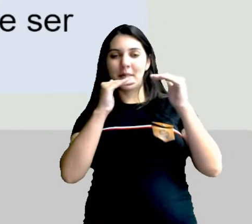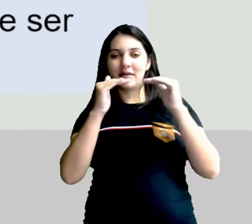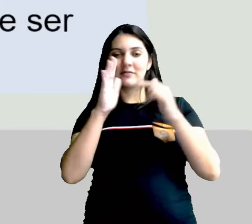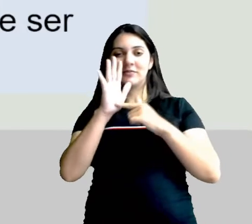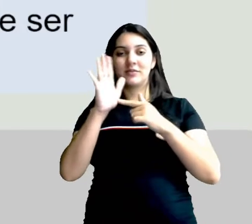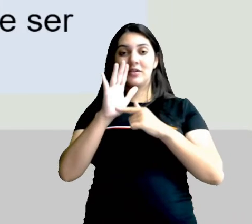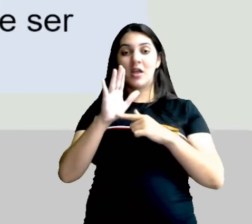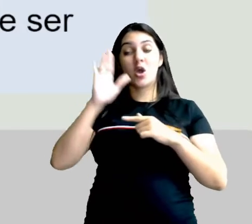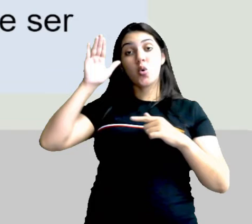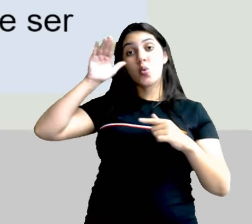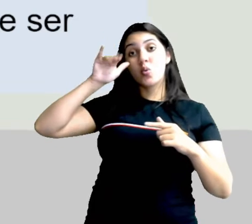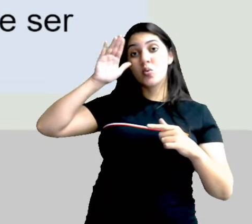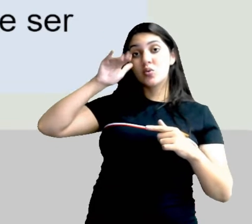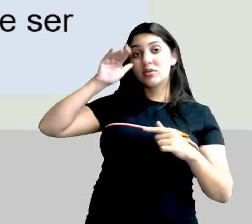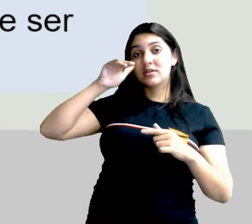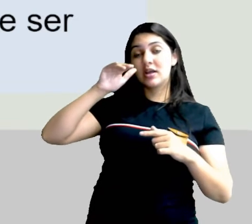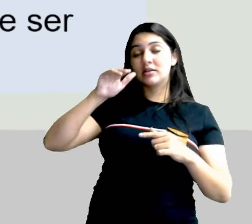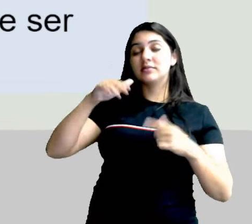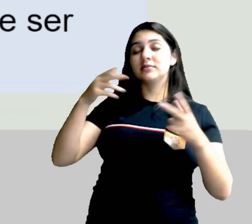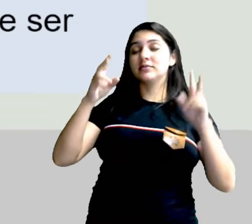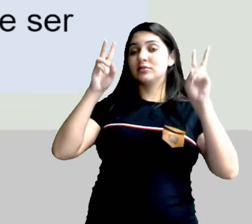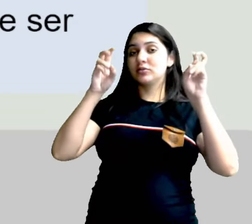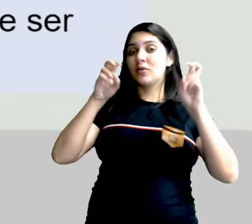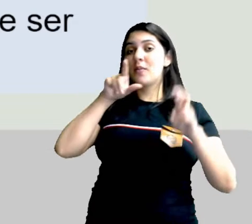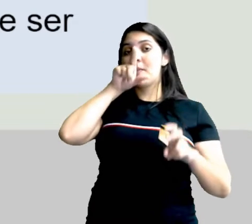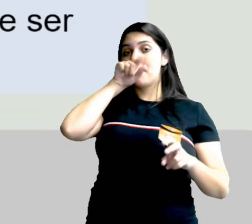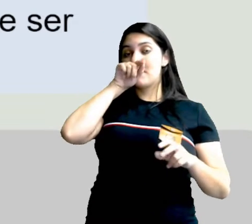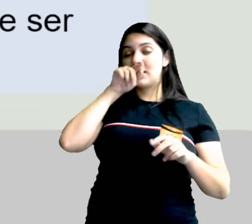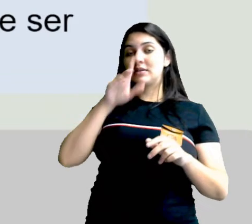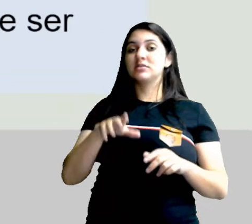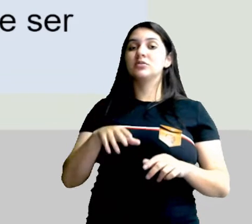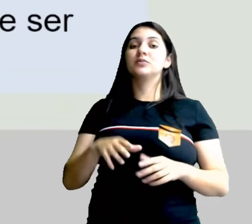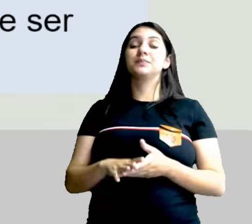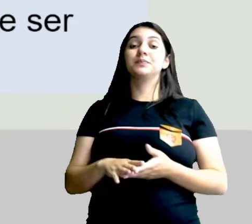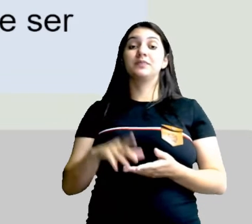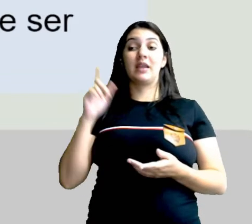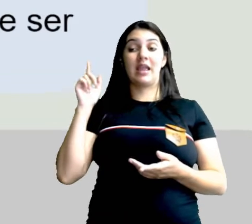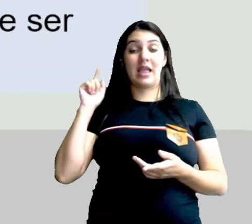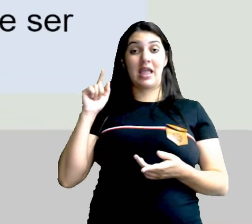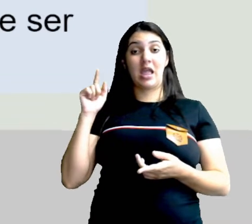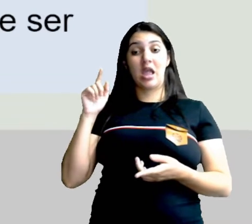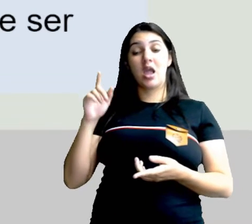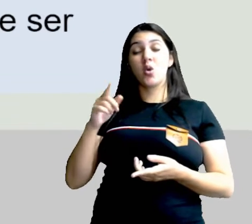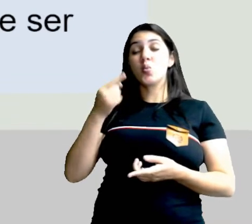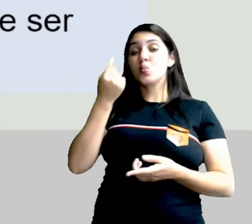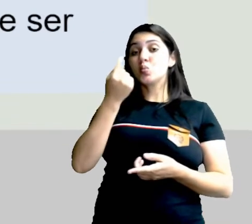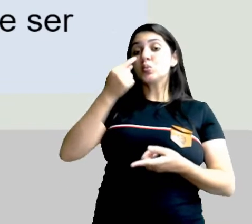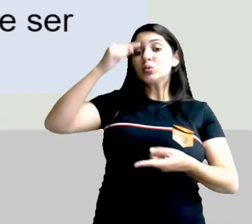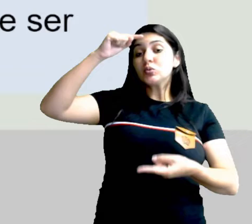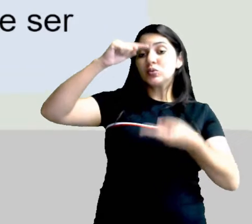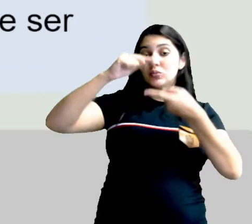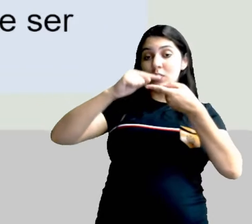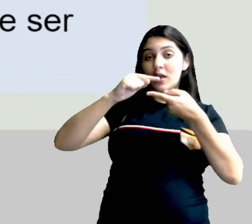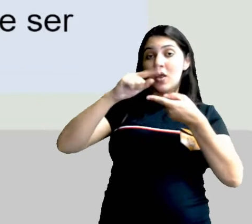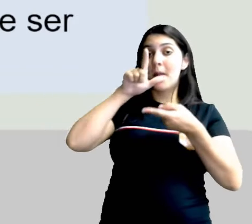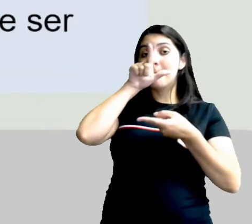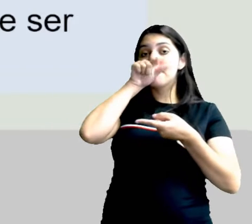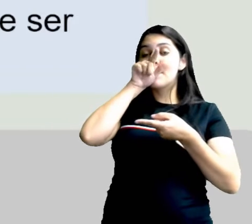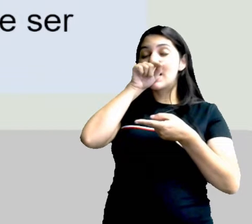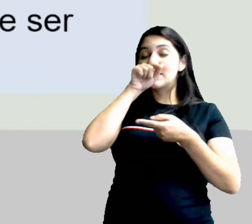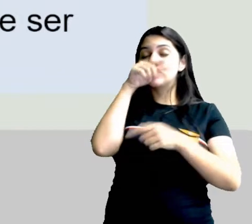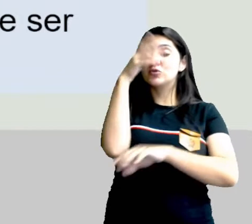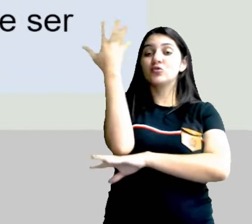ó, curiosidade sobre o Irapuru. O Irapuru é um dos menores pássaros da floresta